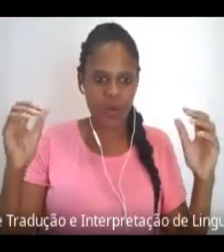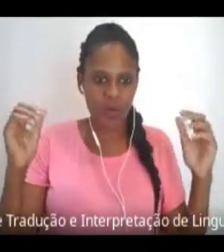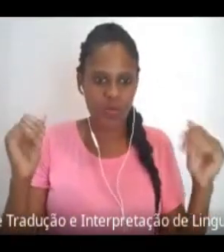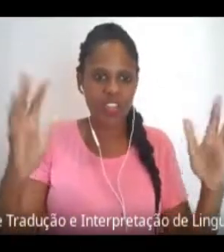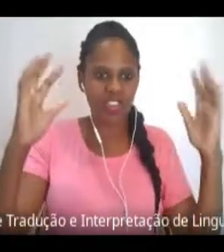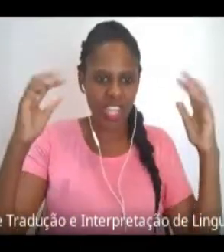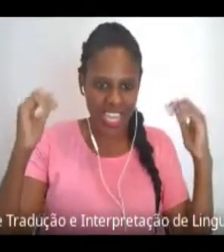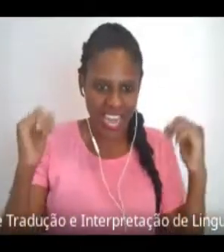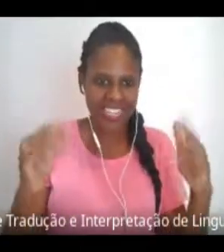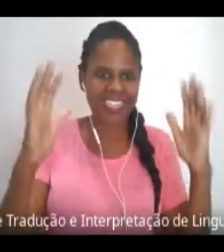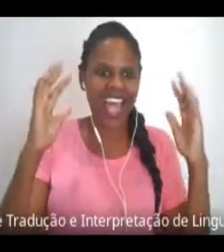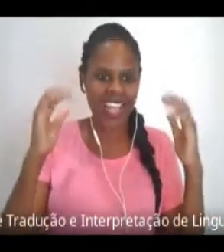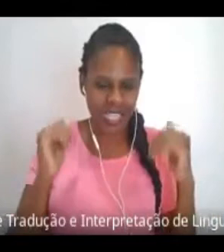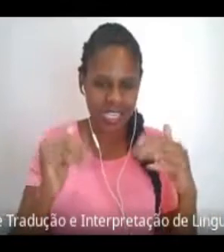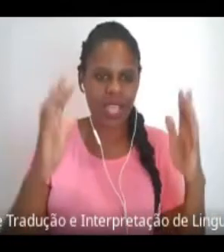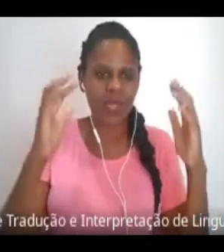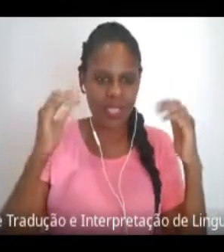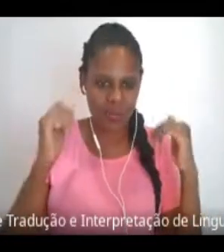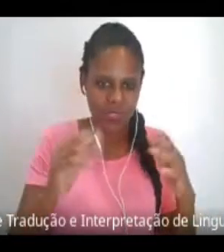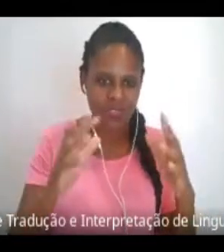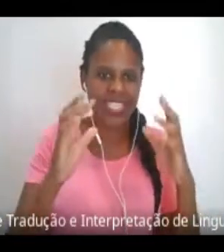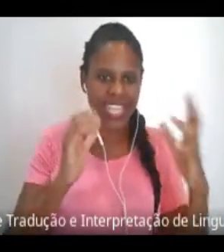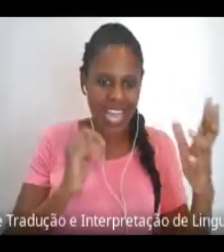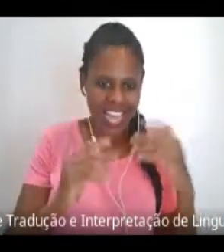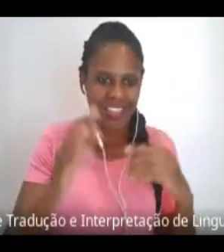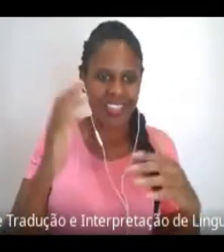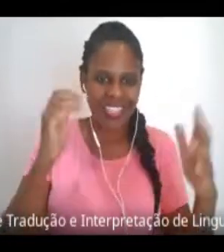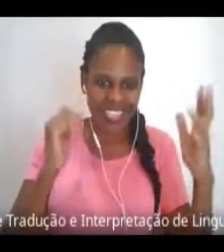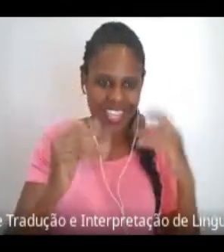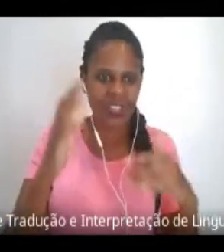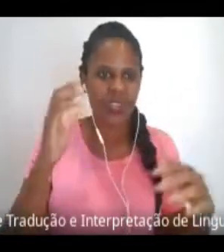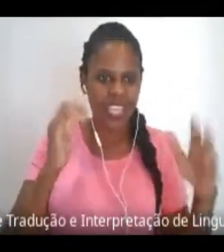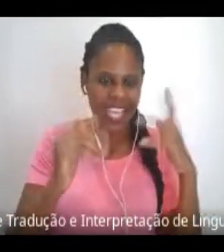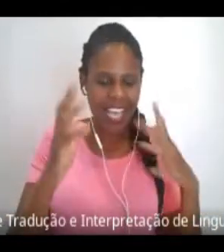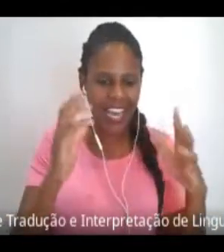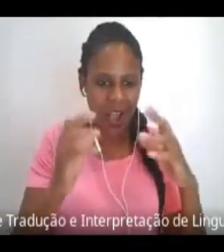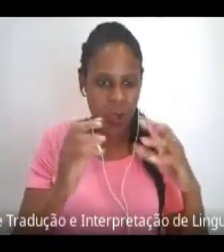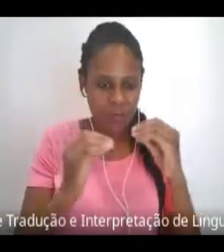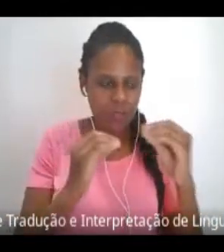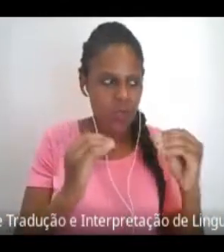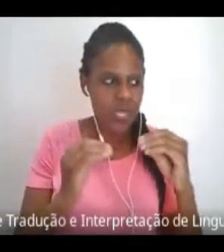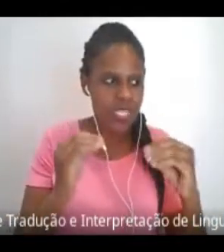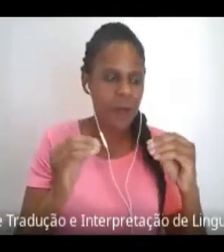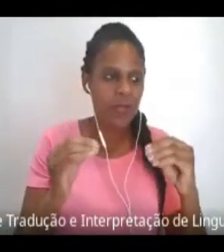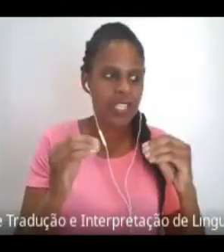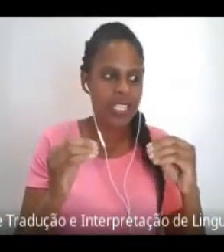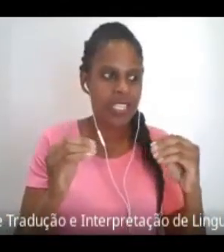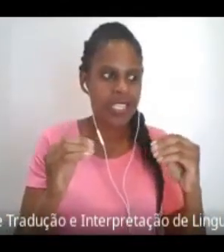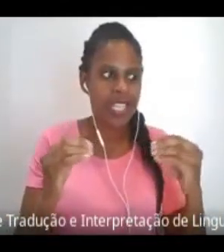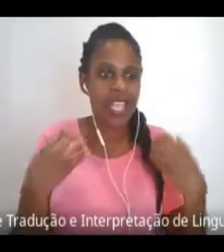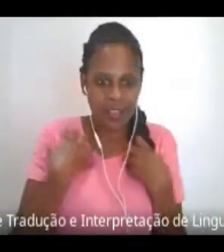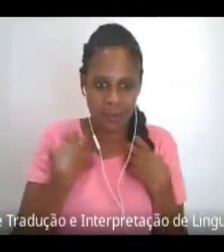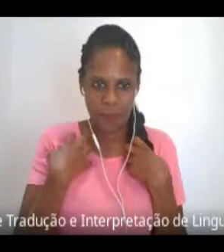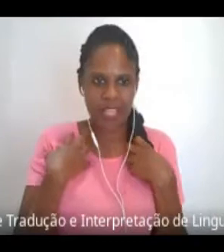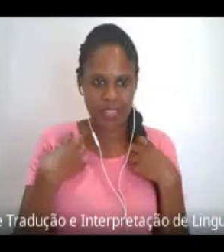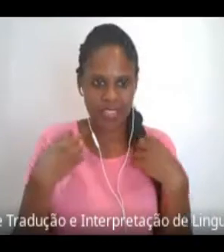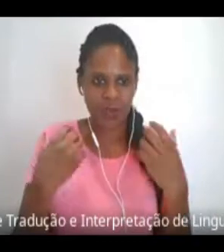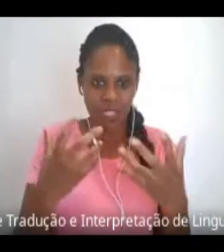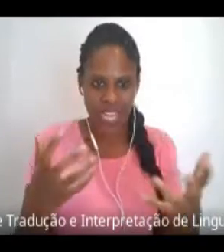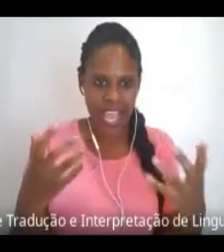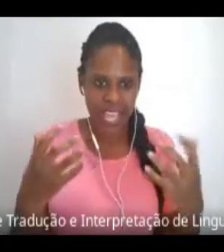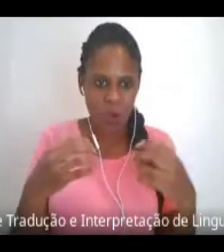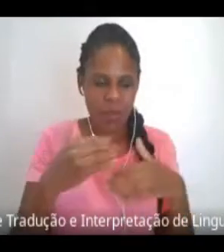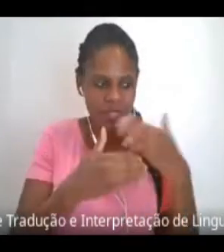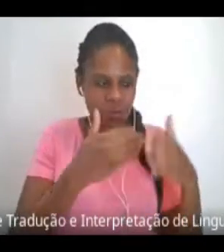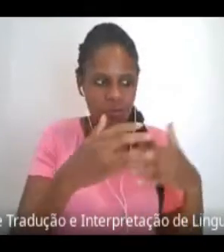bolo e não generalizar, esquecendo as especificidades, esquecendo, né, como as pessoas se